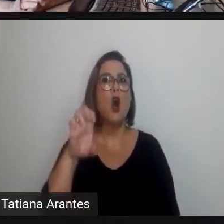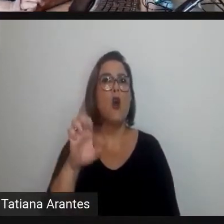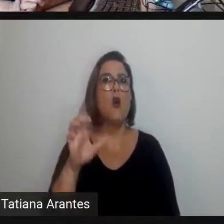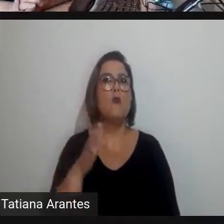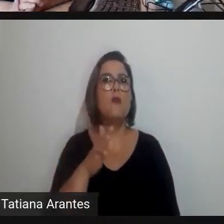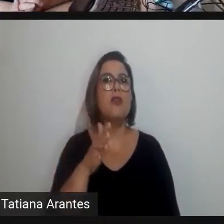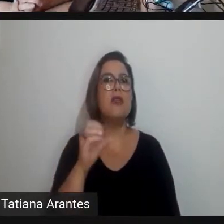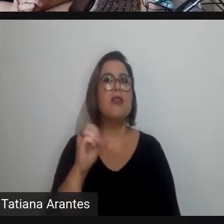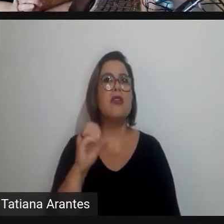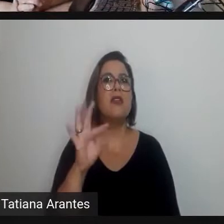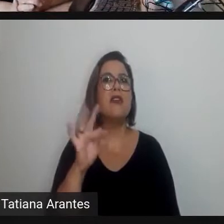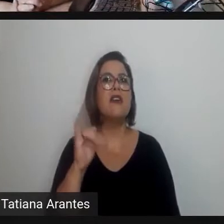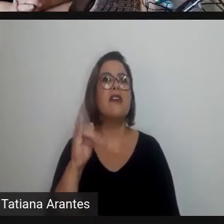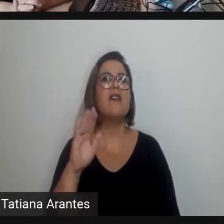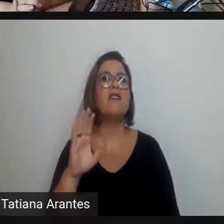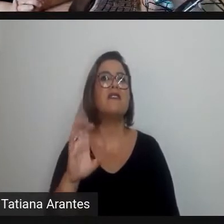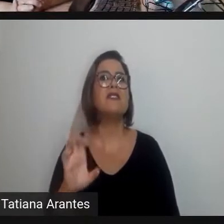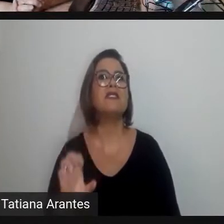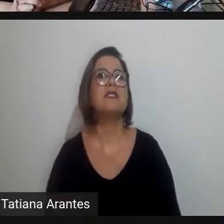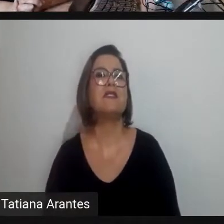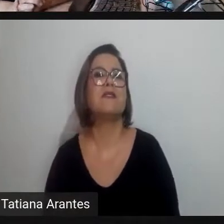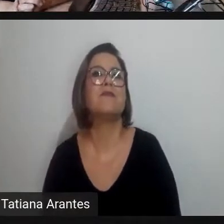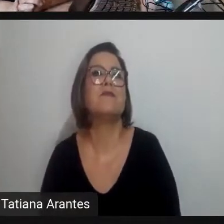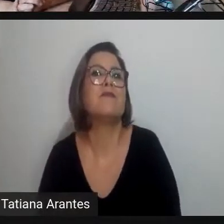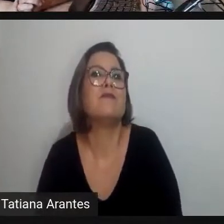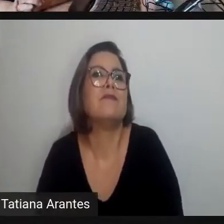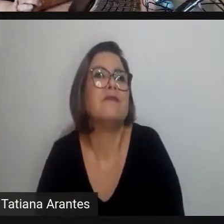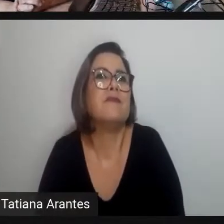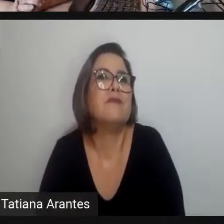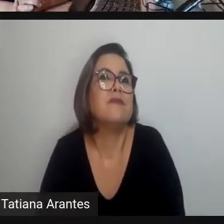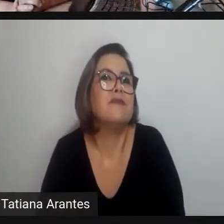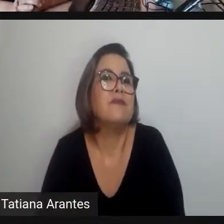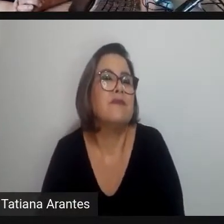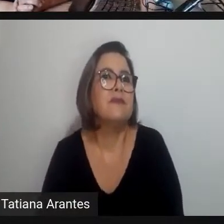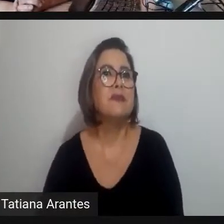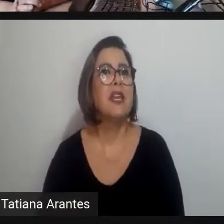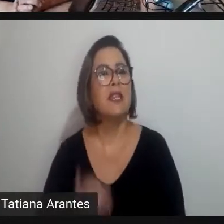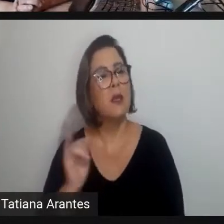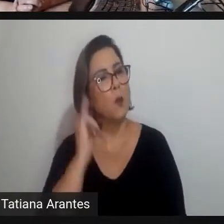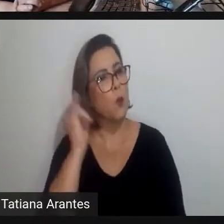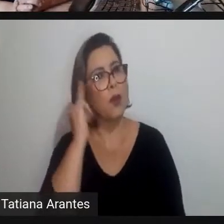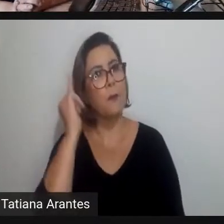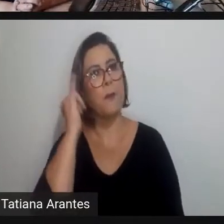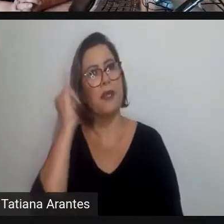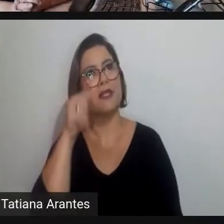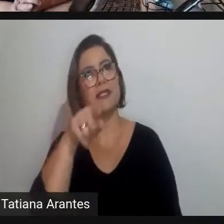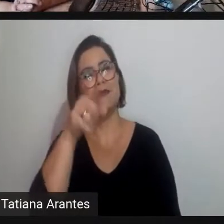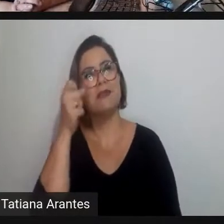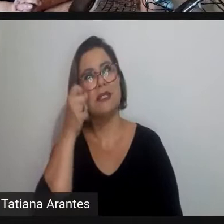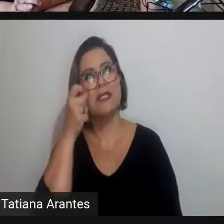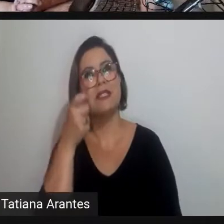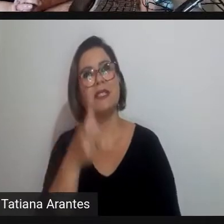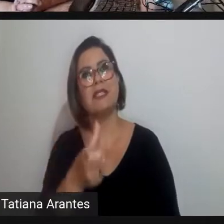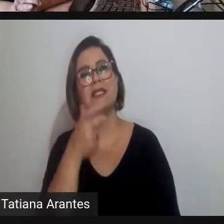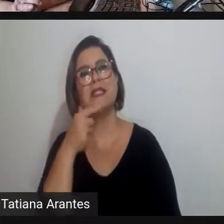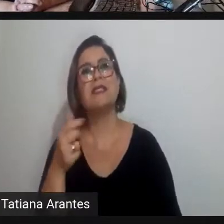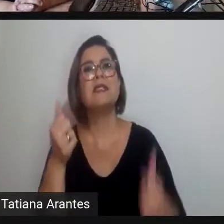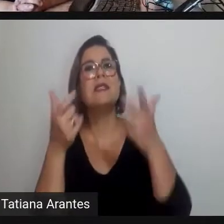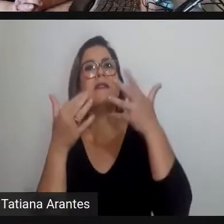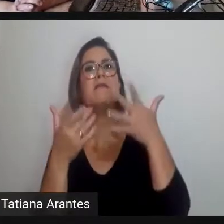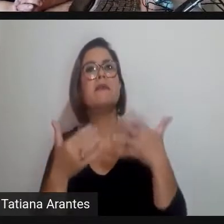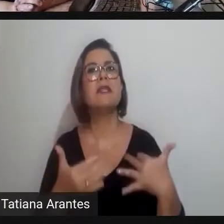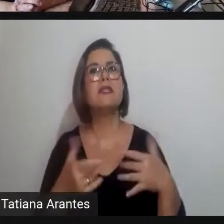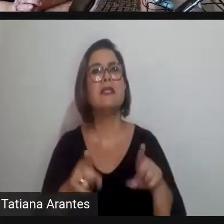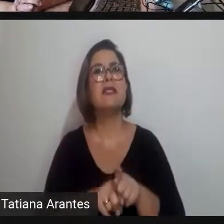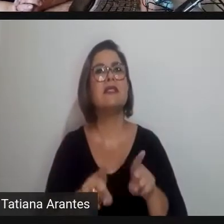senhor quer voltar daqui a pouco nesse tema de novo? Eu acho bastante importante e é interessante o senhor falar isso, principalmente essa